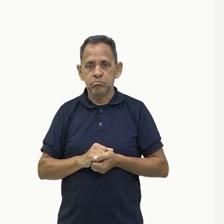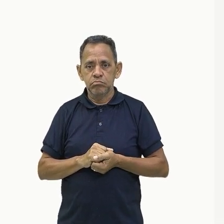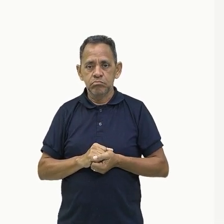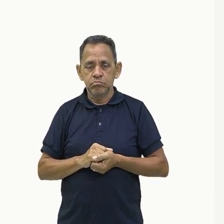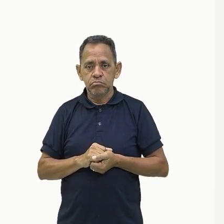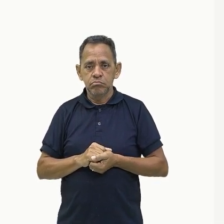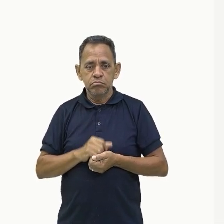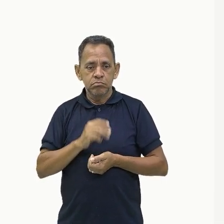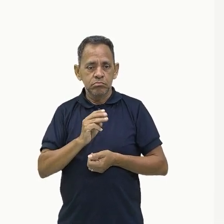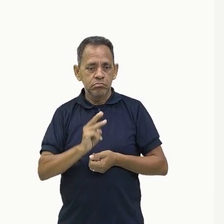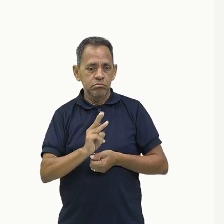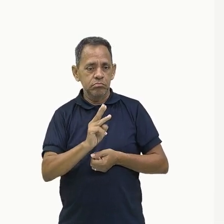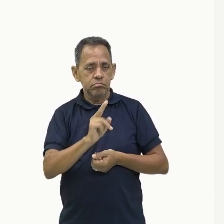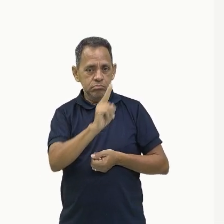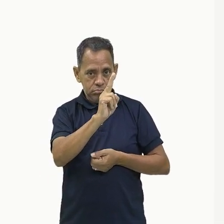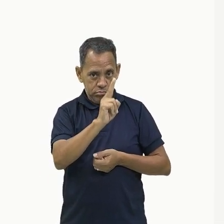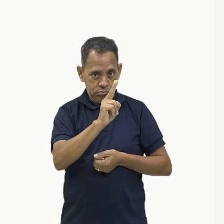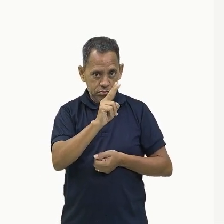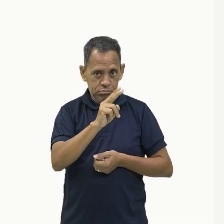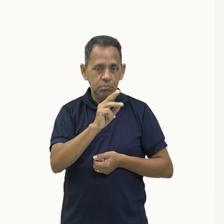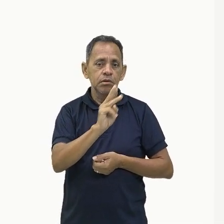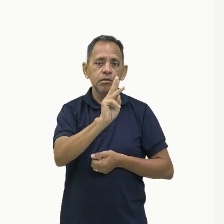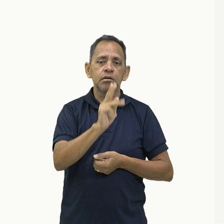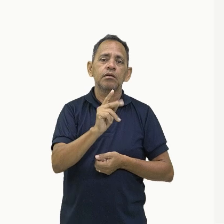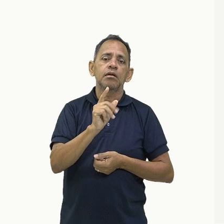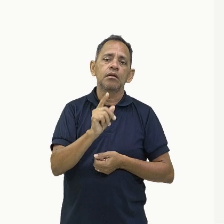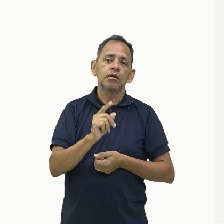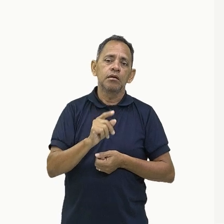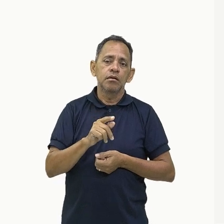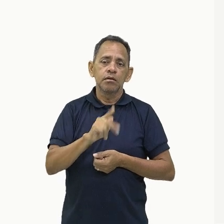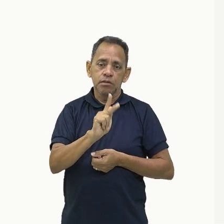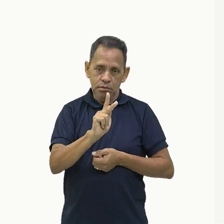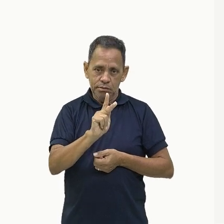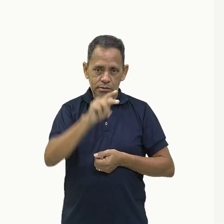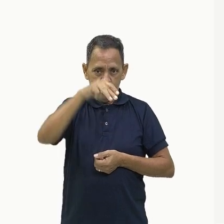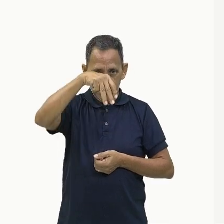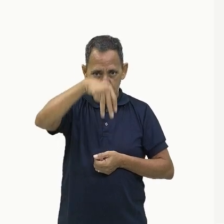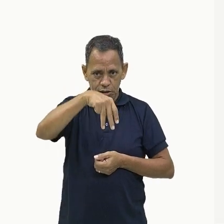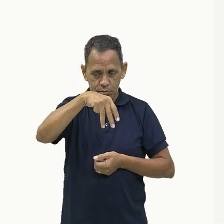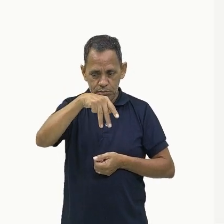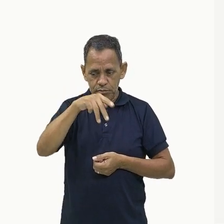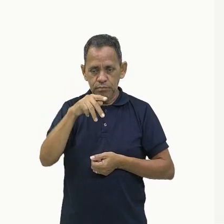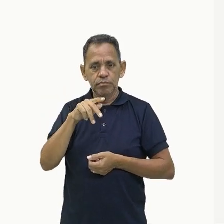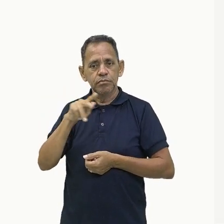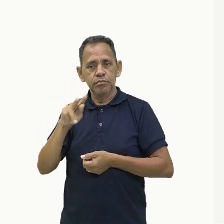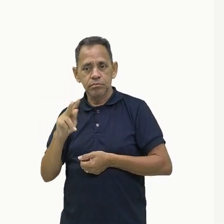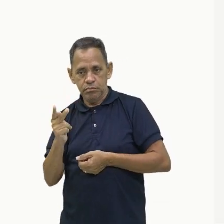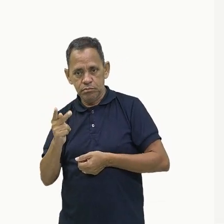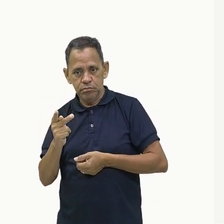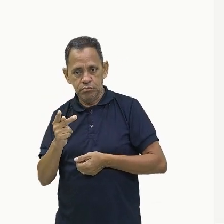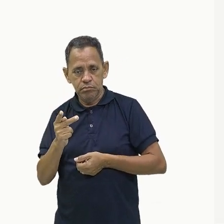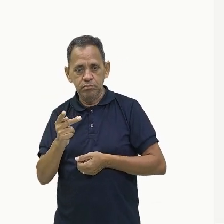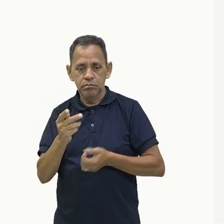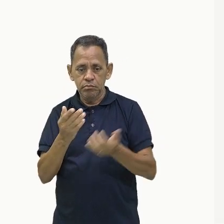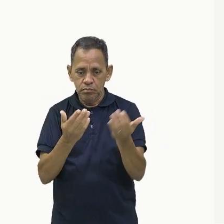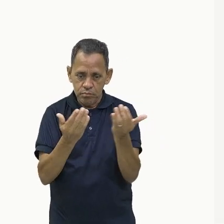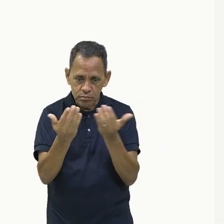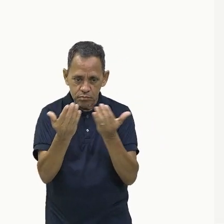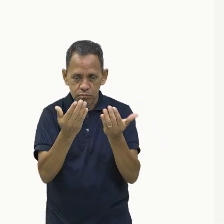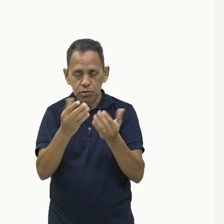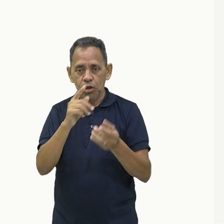quilômetros e hora, elas interagem entre si, elas conversam entre si, tá